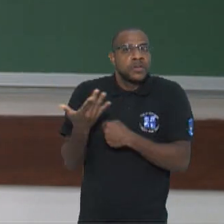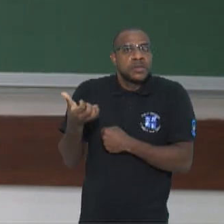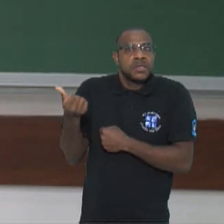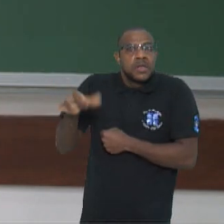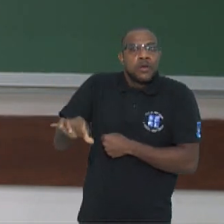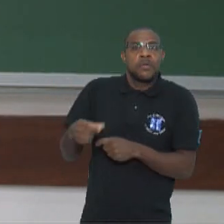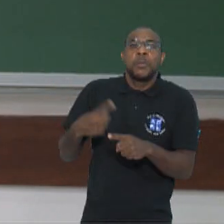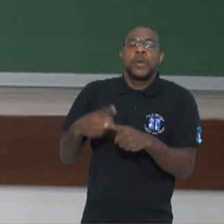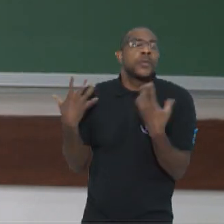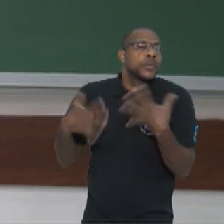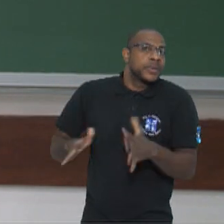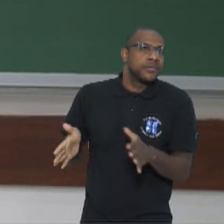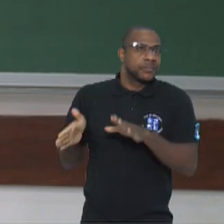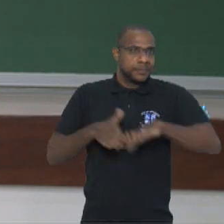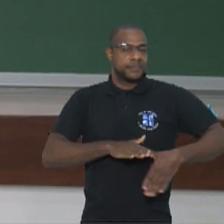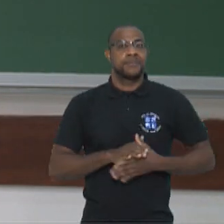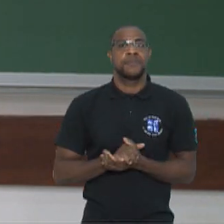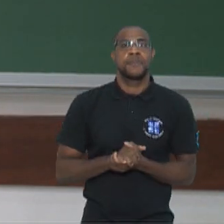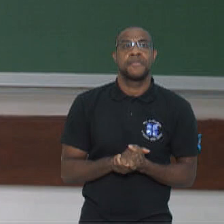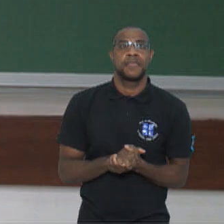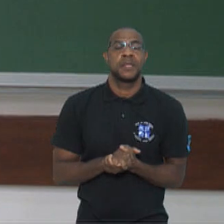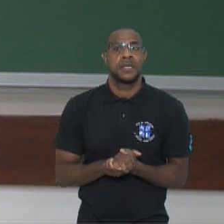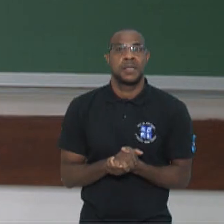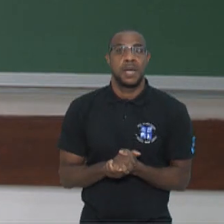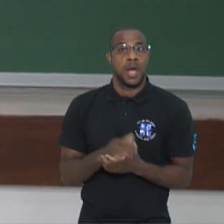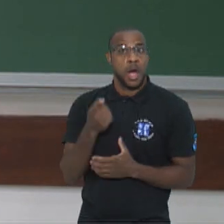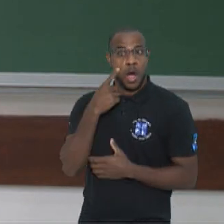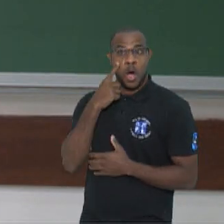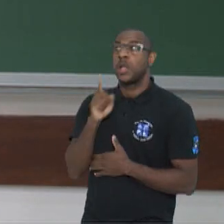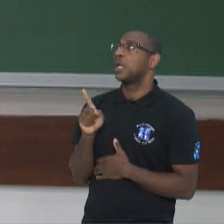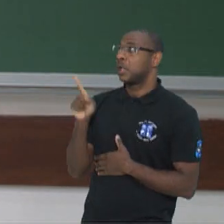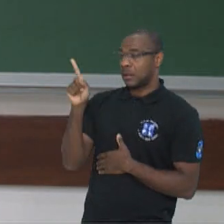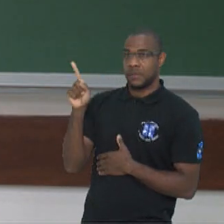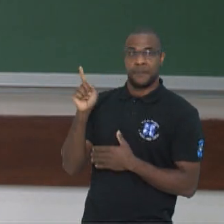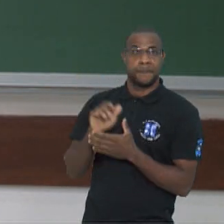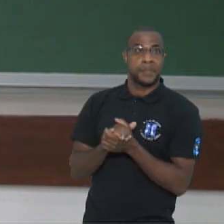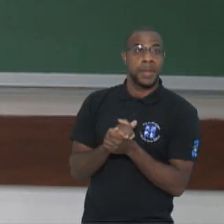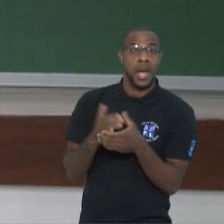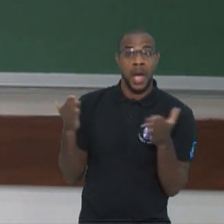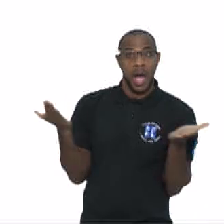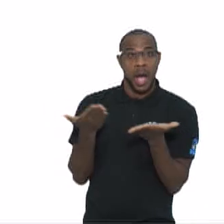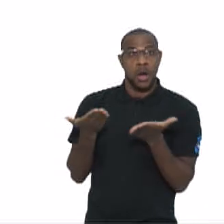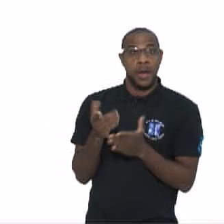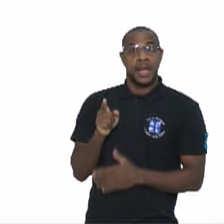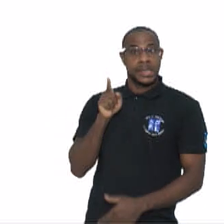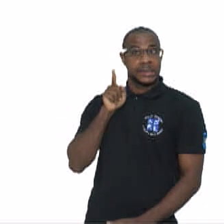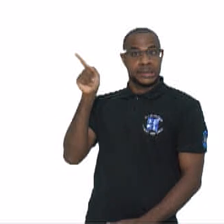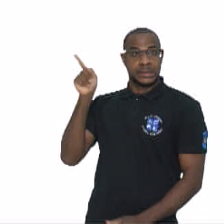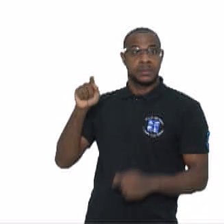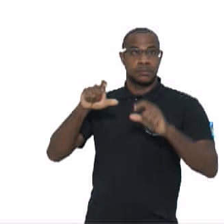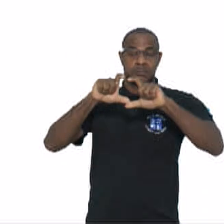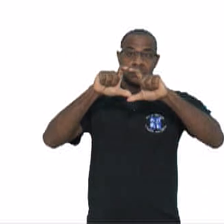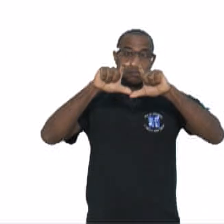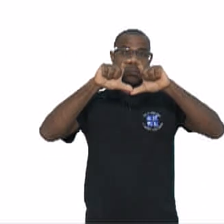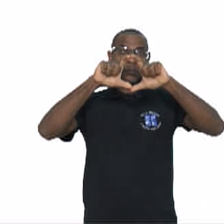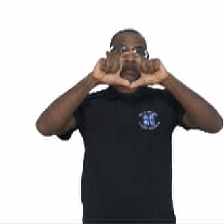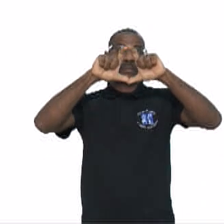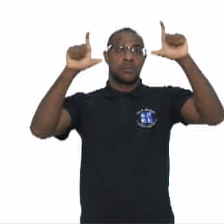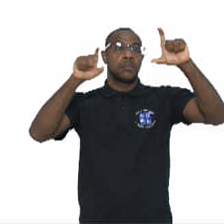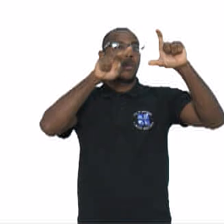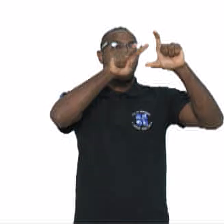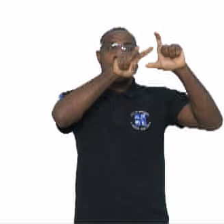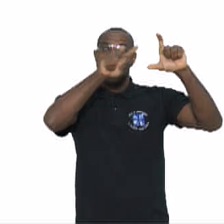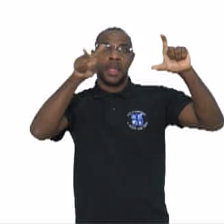fazer, certo? Então, olhem só, a partir disso, vocês vão